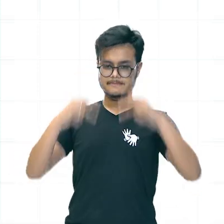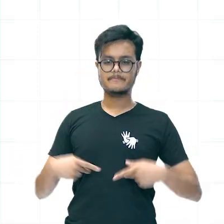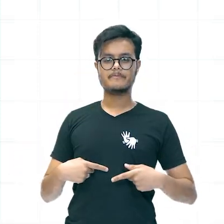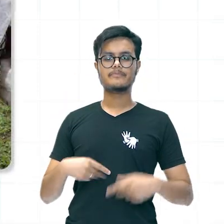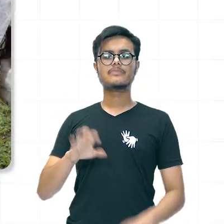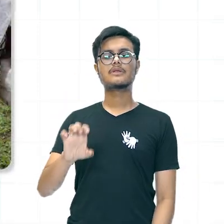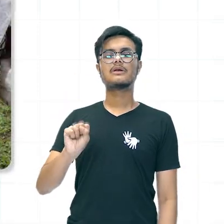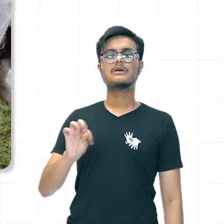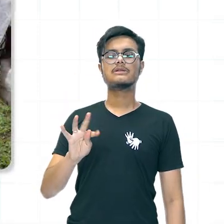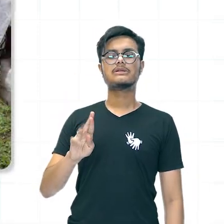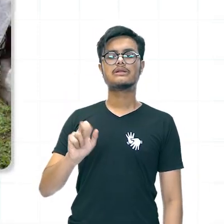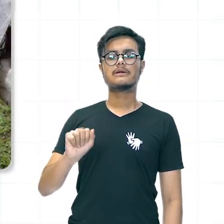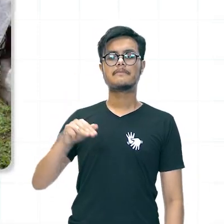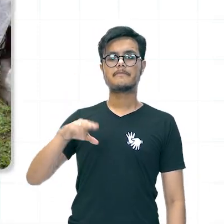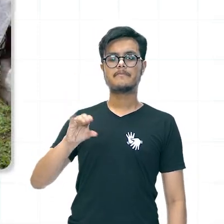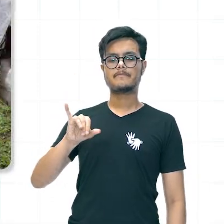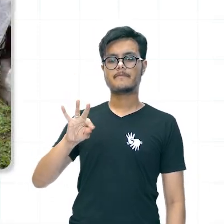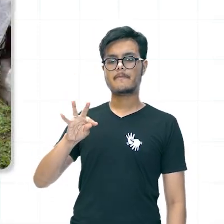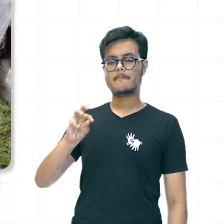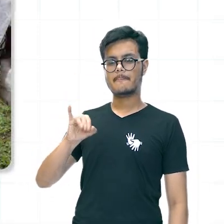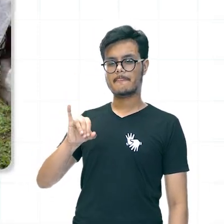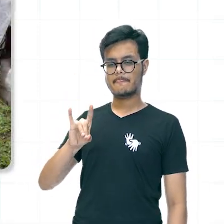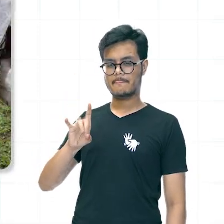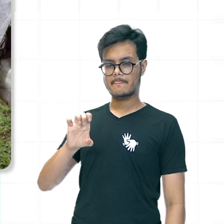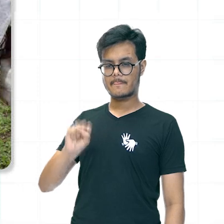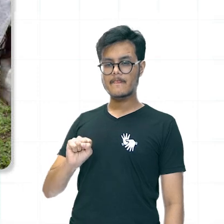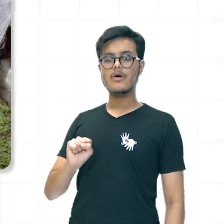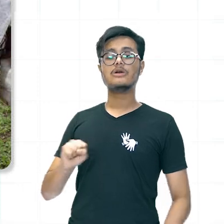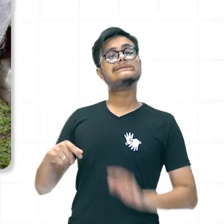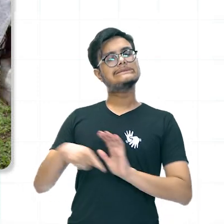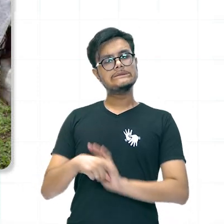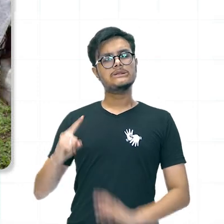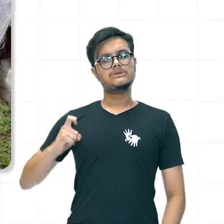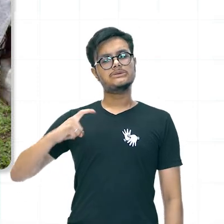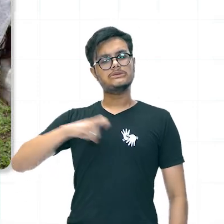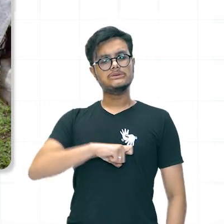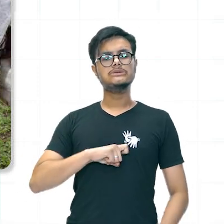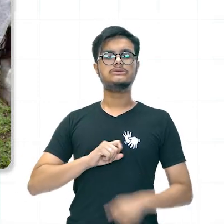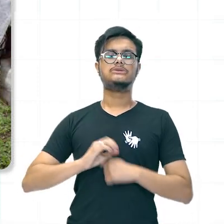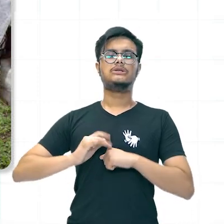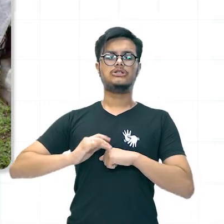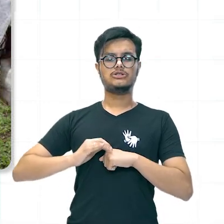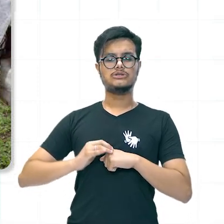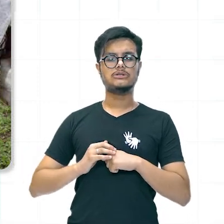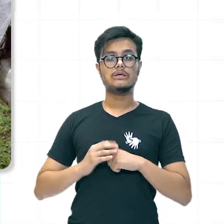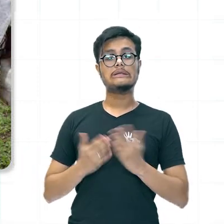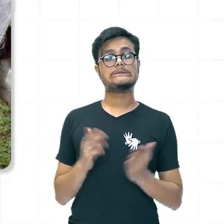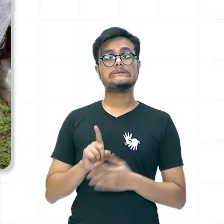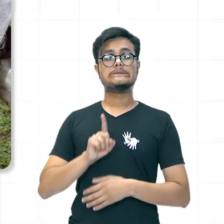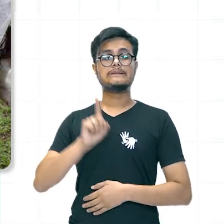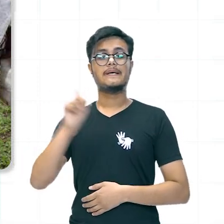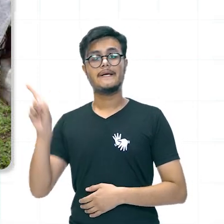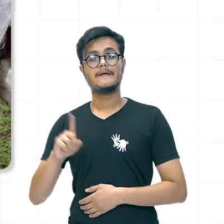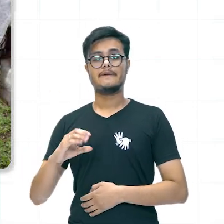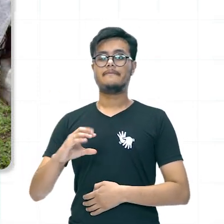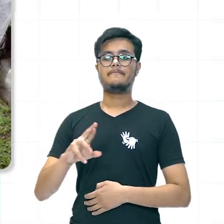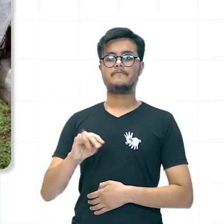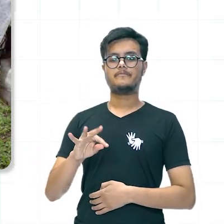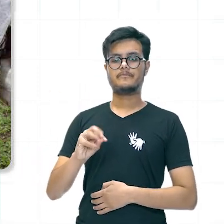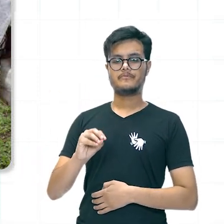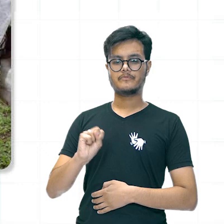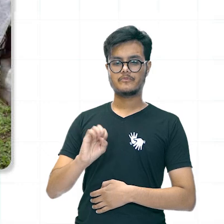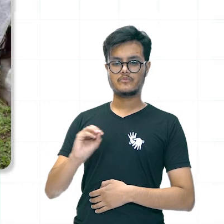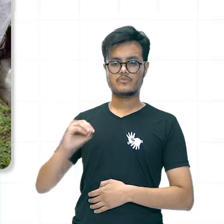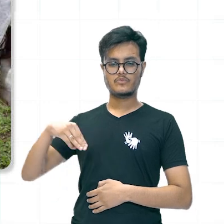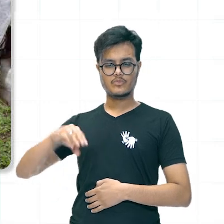aí dos trematódios. E os representantes dessa classe são parasitas, como o esquistossomo, né, que vai aí dar